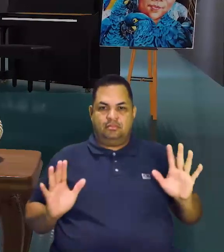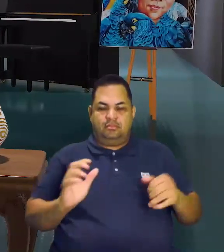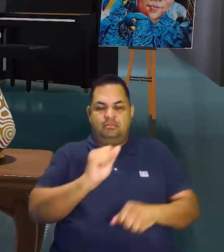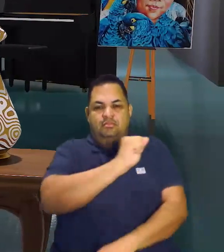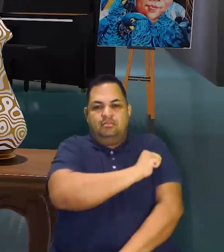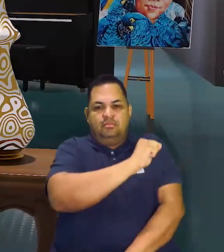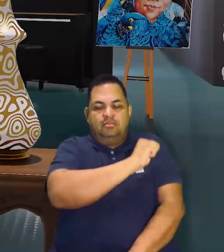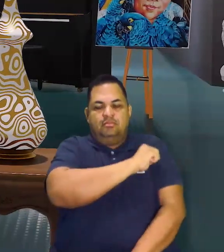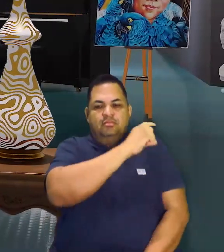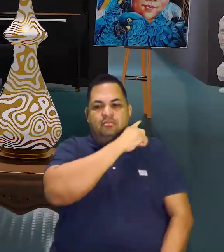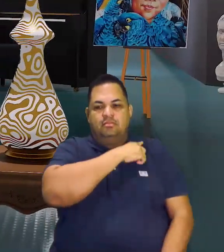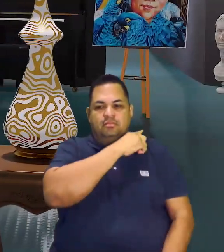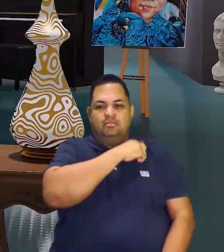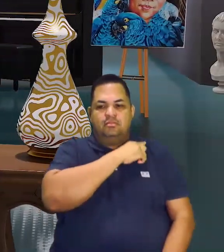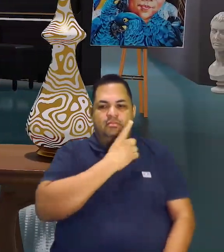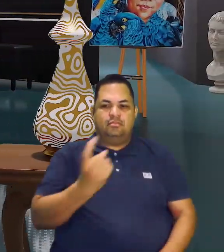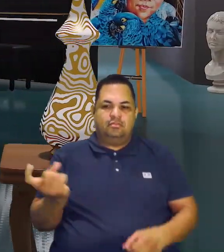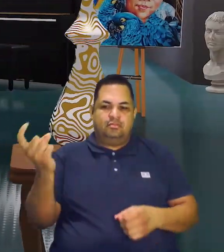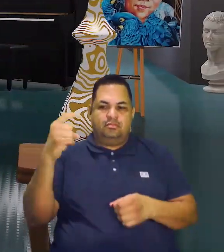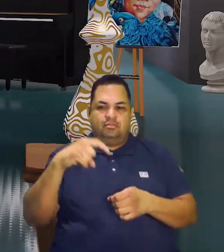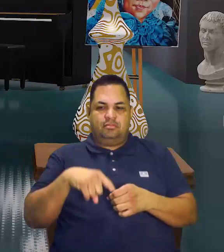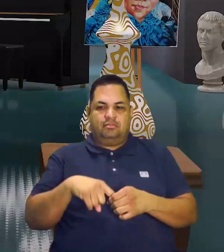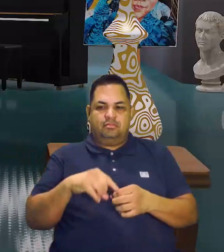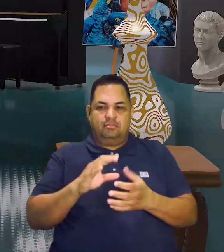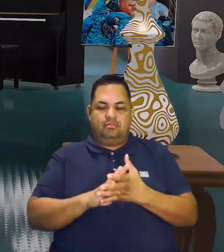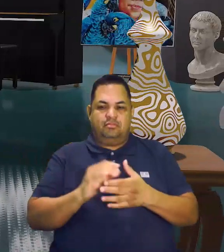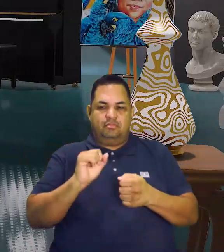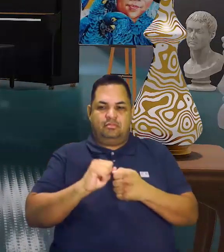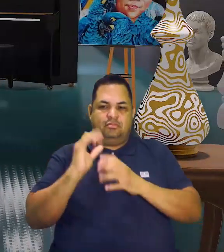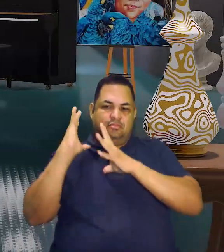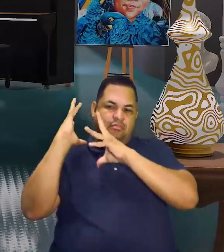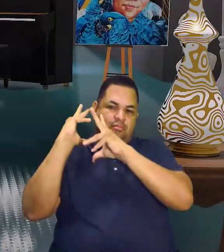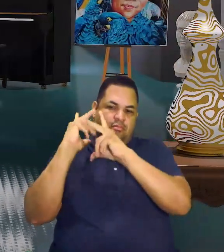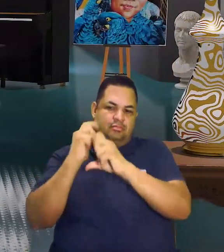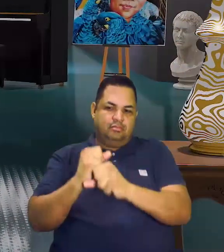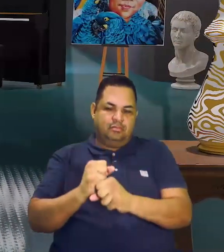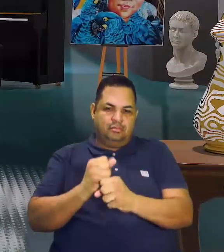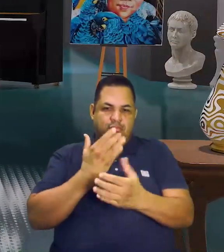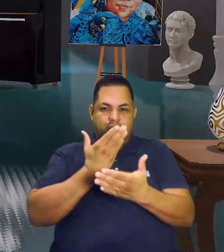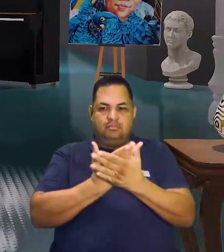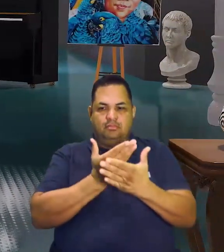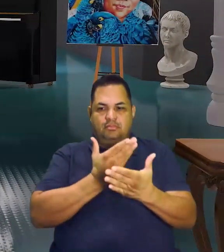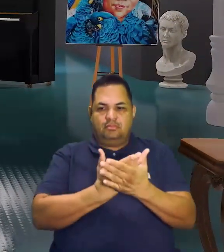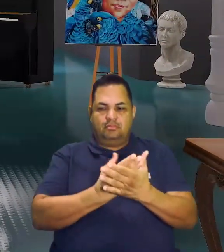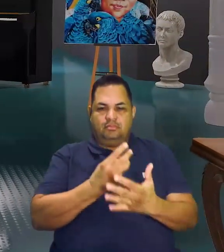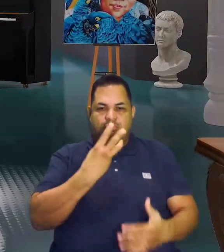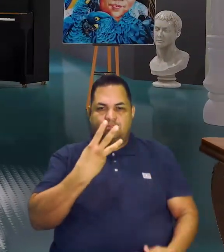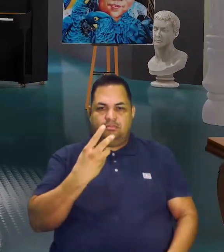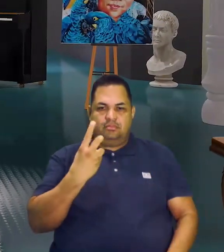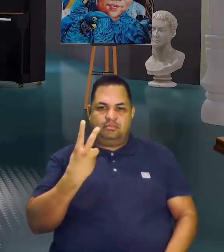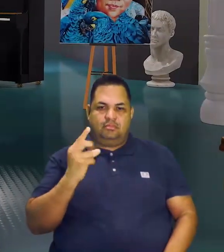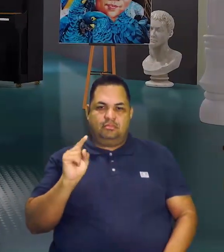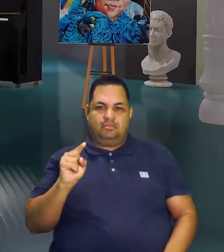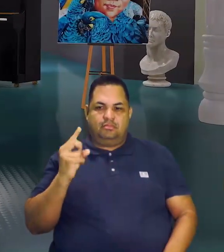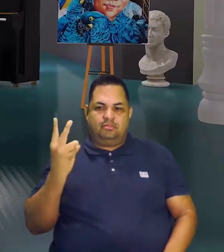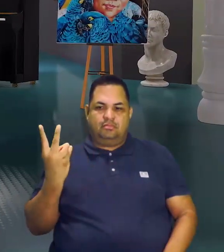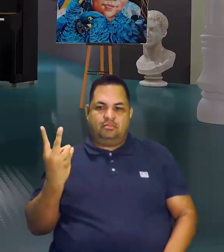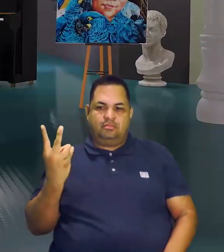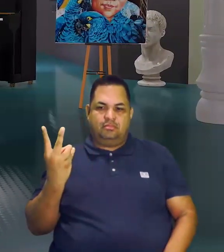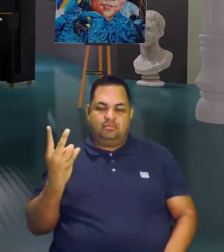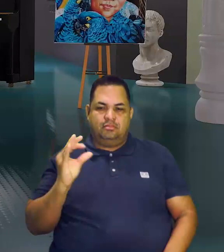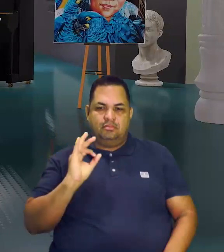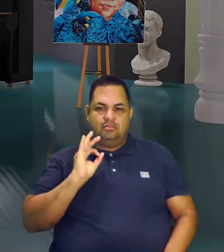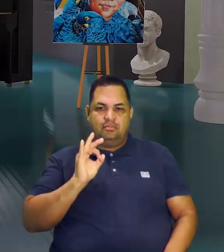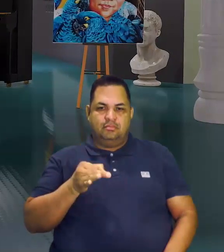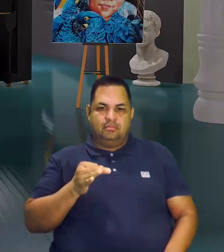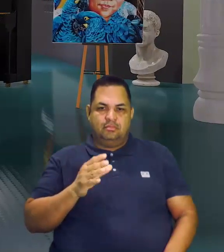Olá, estudantes do primeiro ano. Voltamos então para a nossa revisão da aula 32.2,